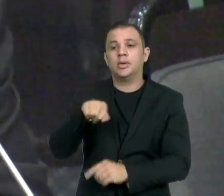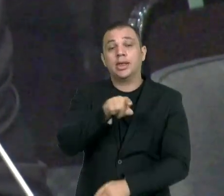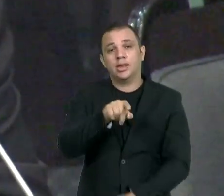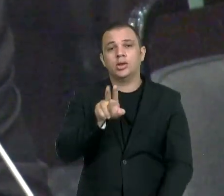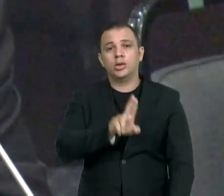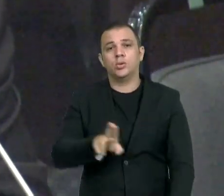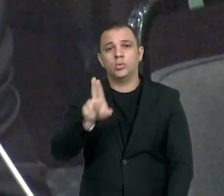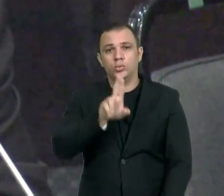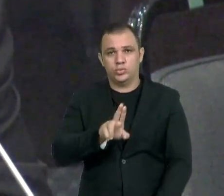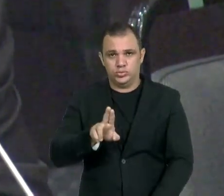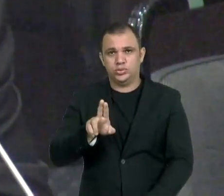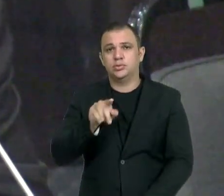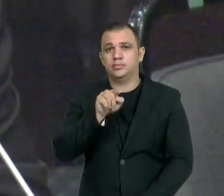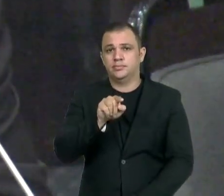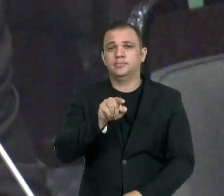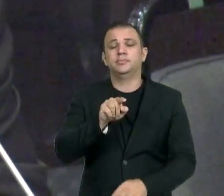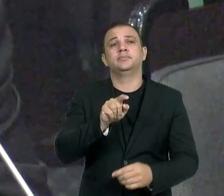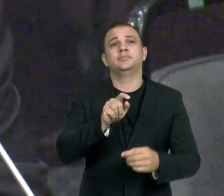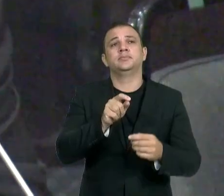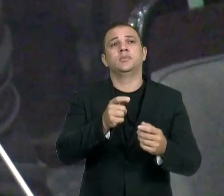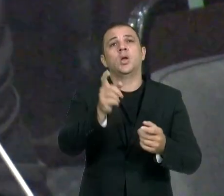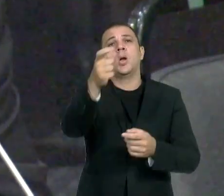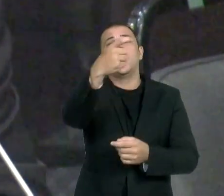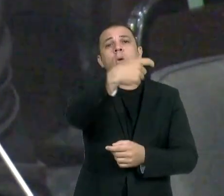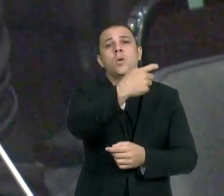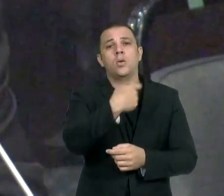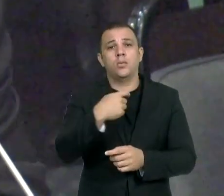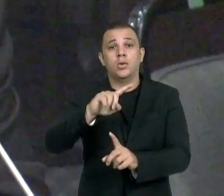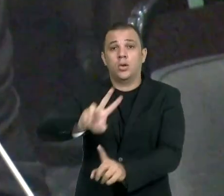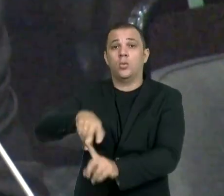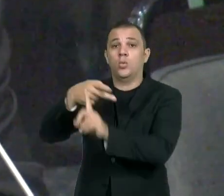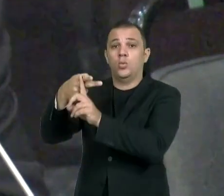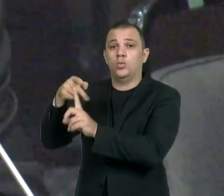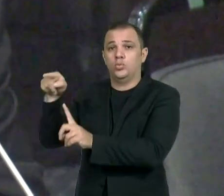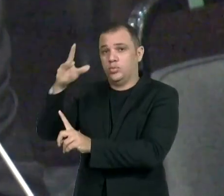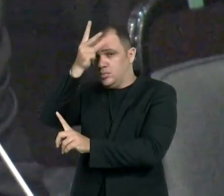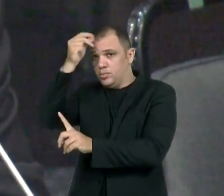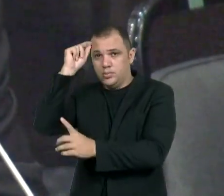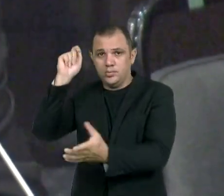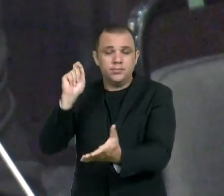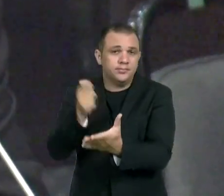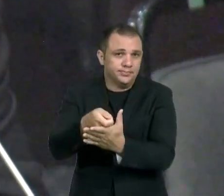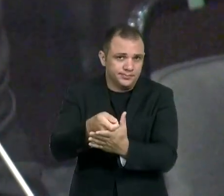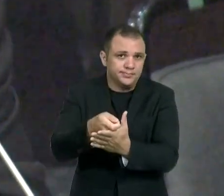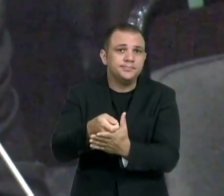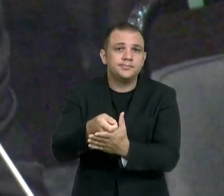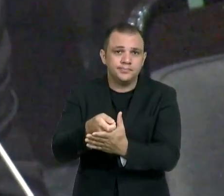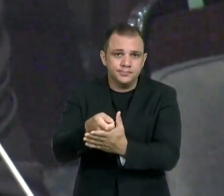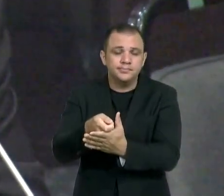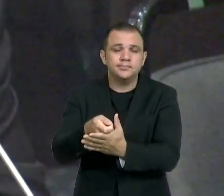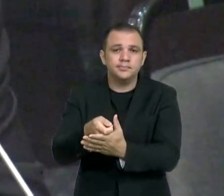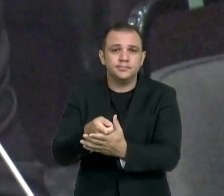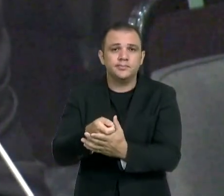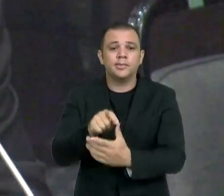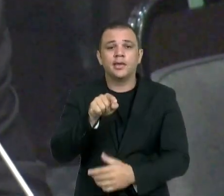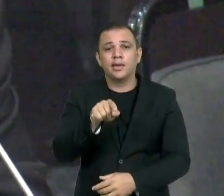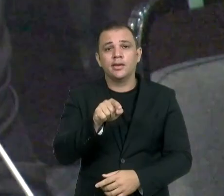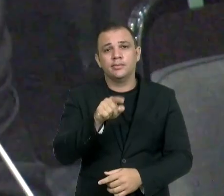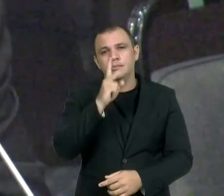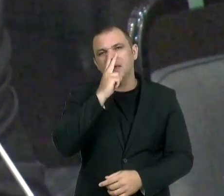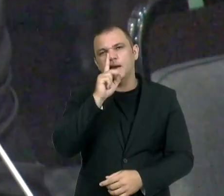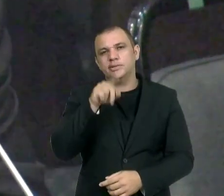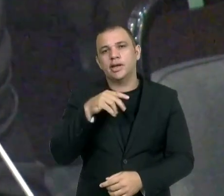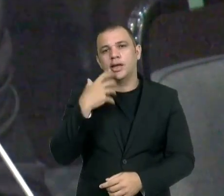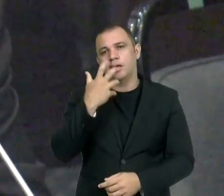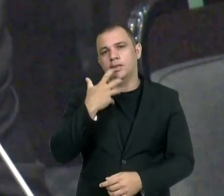foi amplamente pesquisado na internet. Então ele recebeu o dobro para supostamente cantar, porque eles